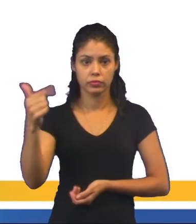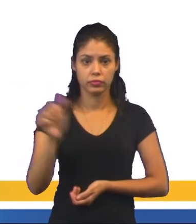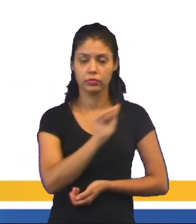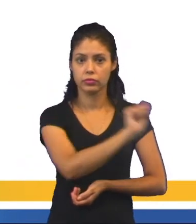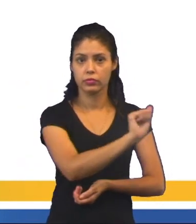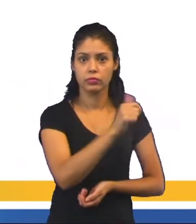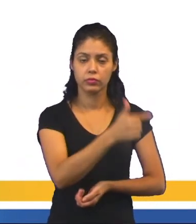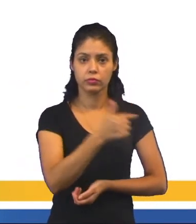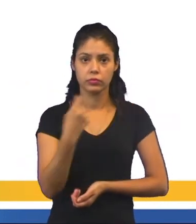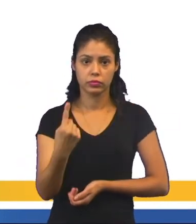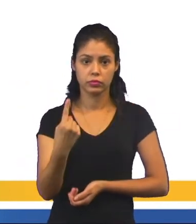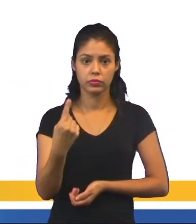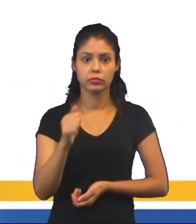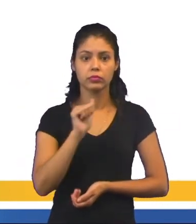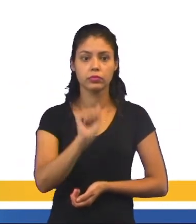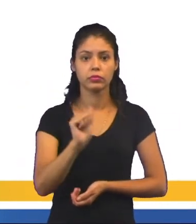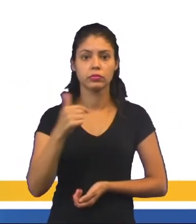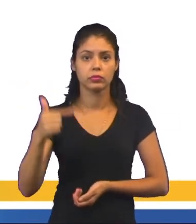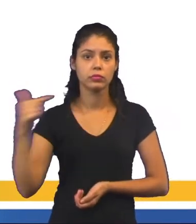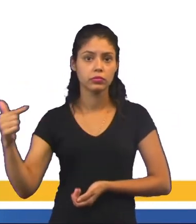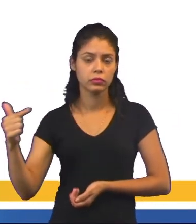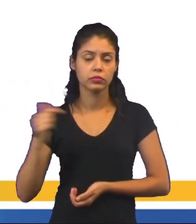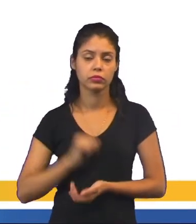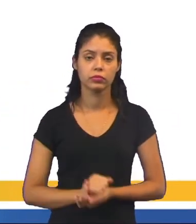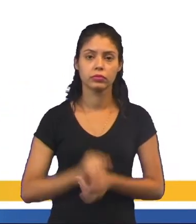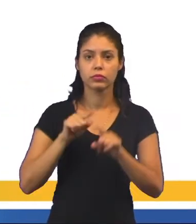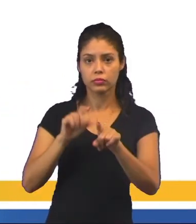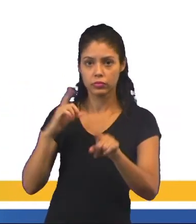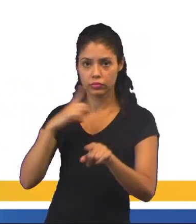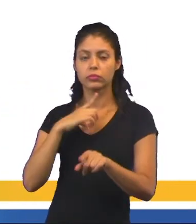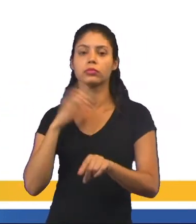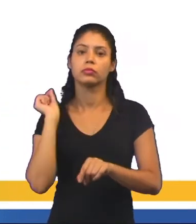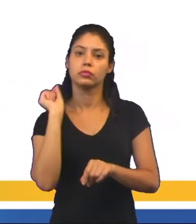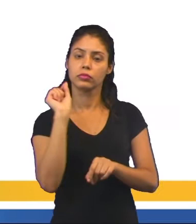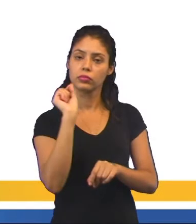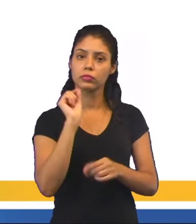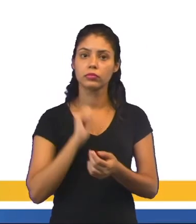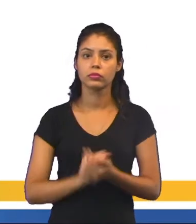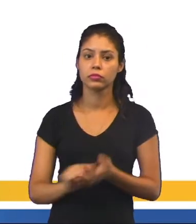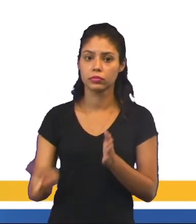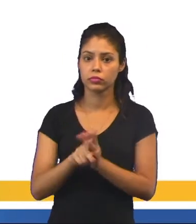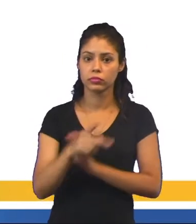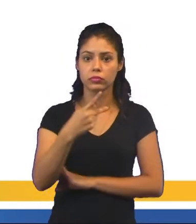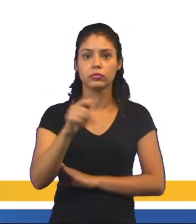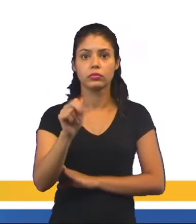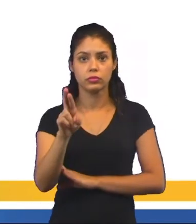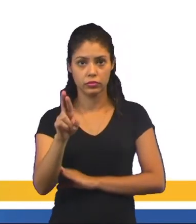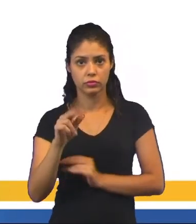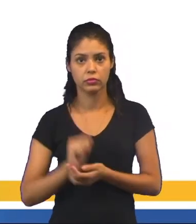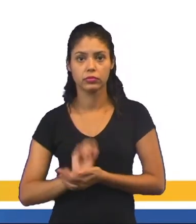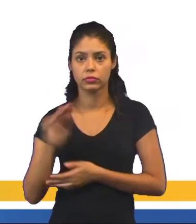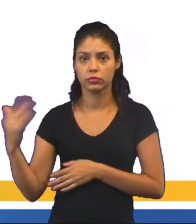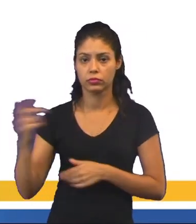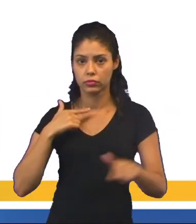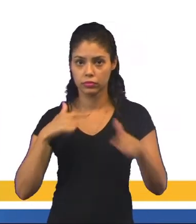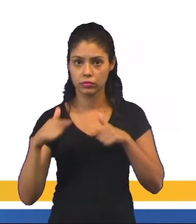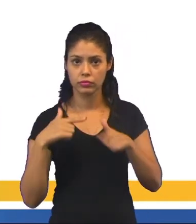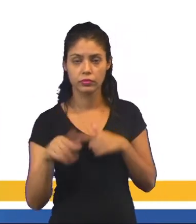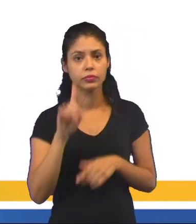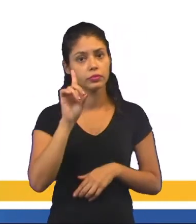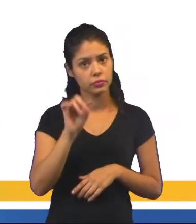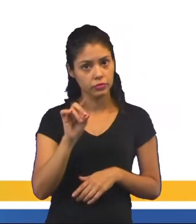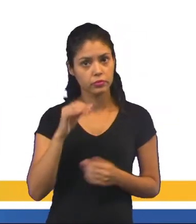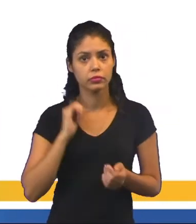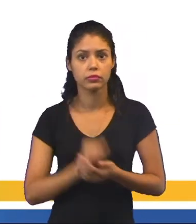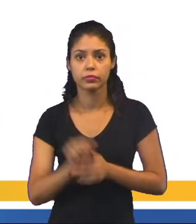o A21 e o A22. Então, aí nós temos um determinante par. Quando ele for trabalhar, será